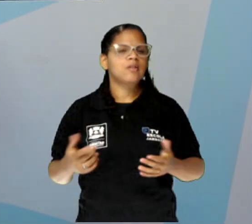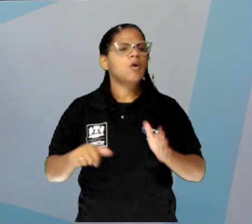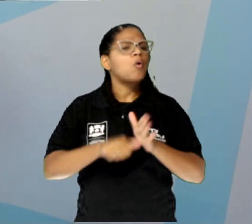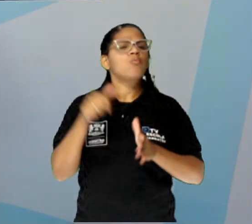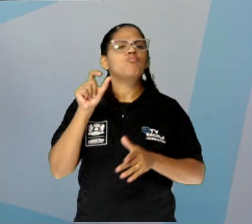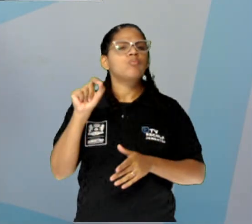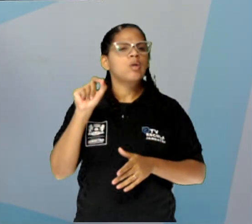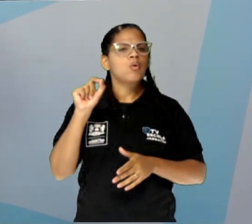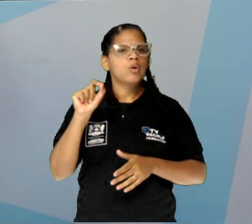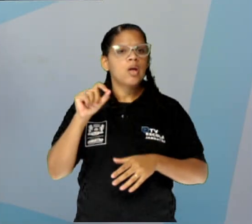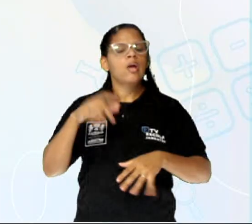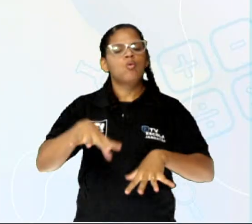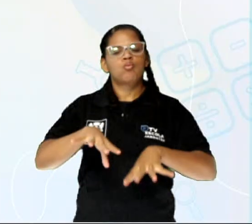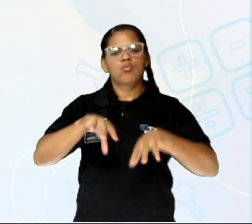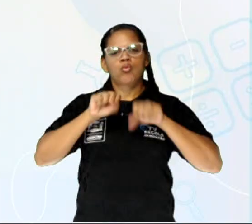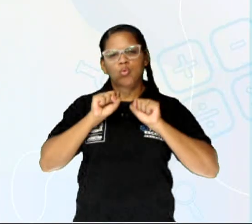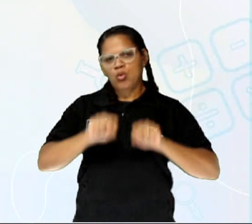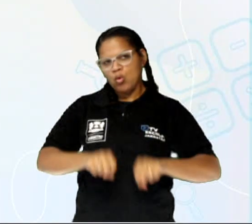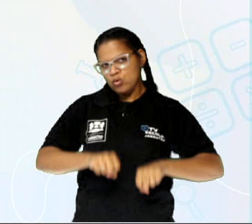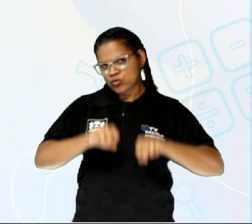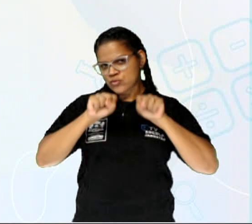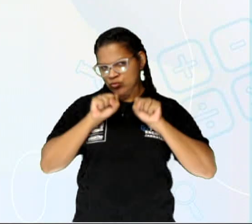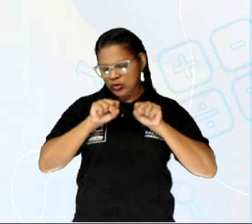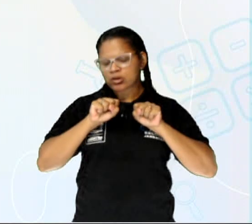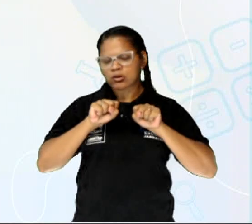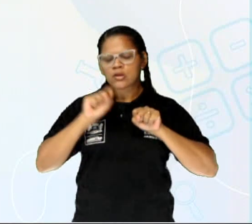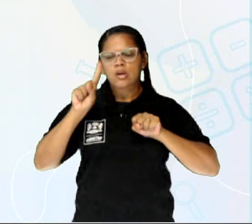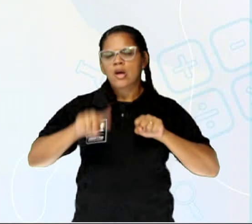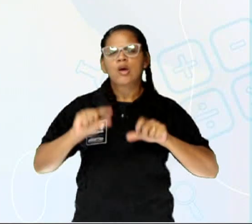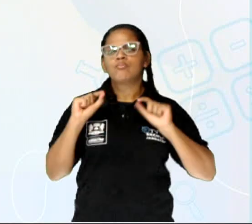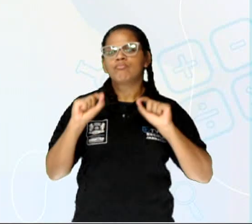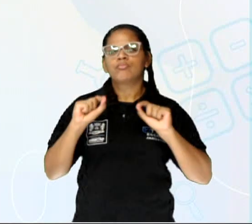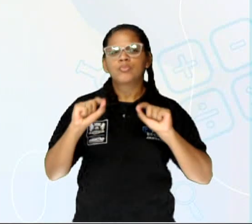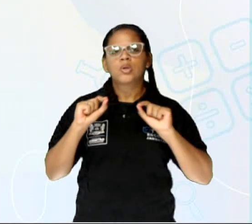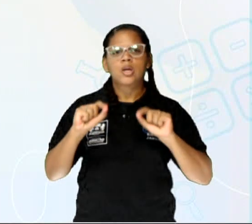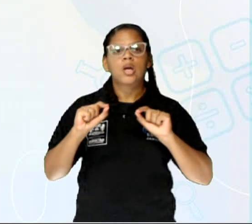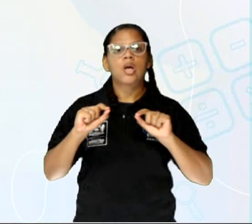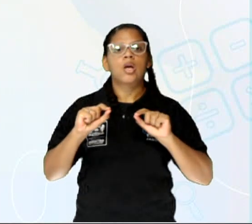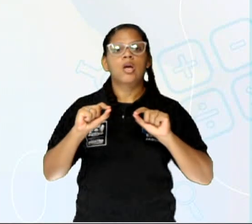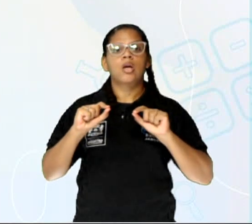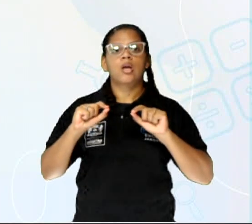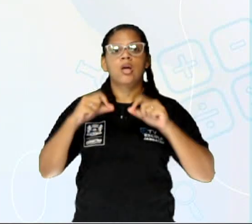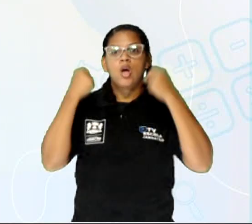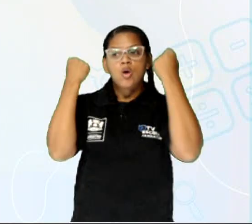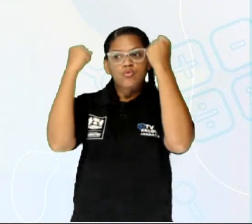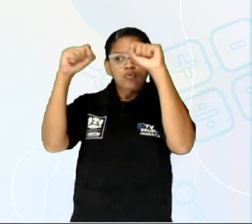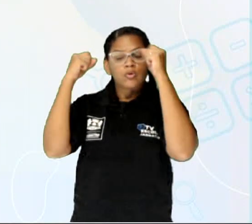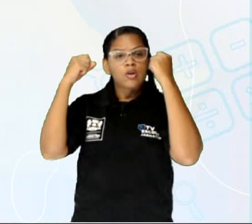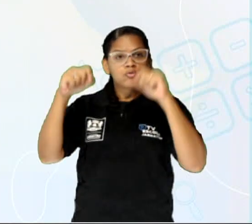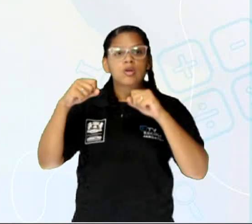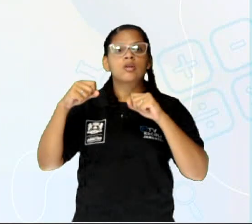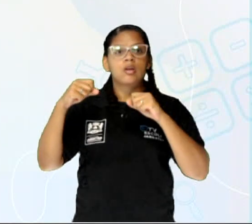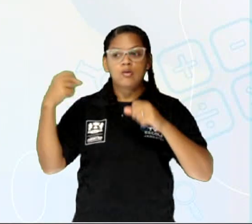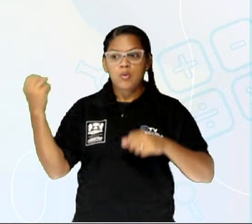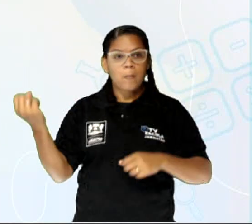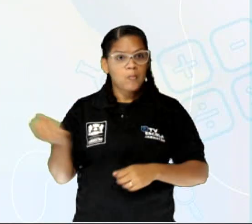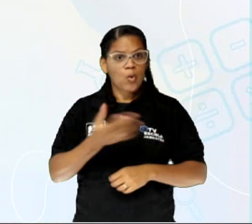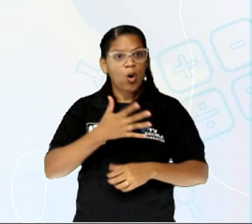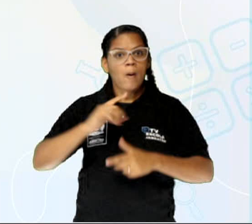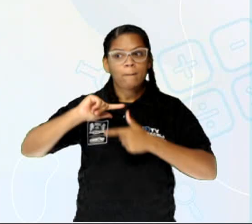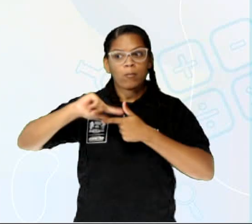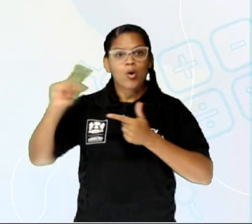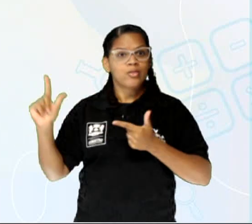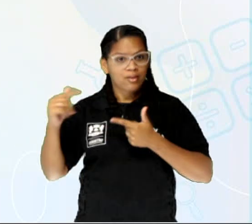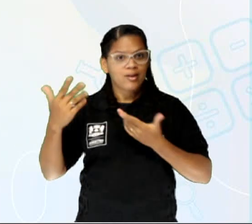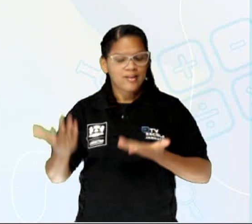seria? O CrossFit. O CrossFit é algo que está tão na moda, a gente está trazendo tantas questões em relação a